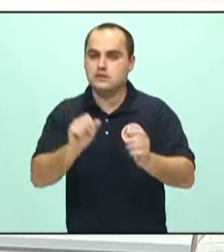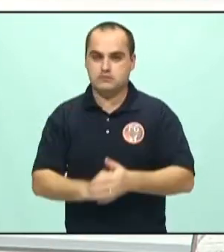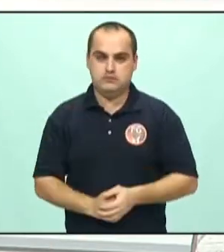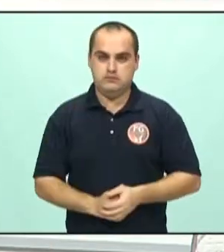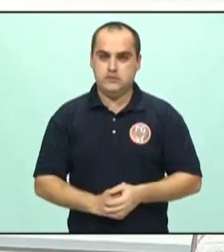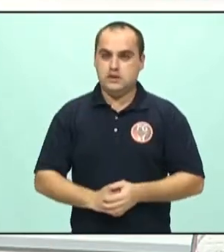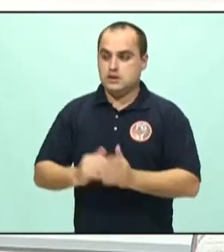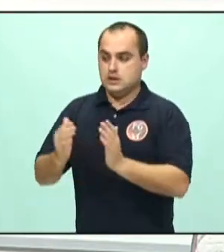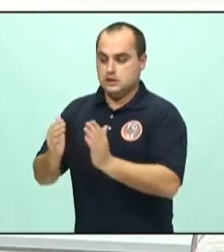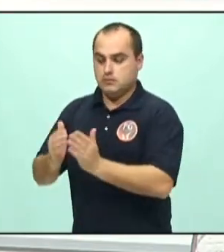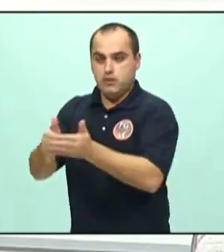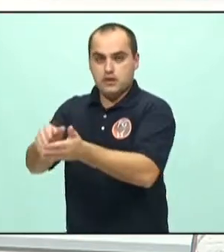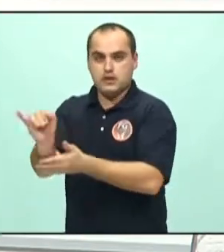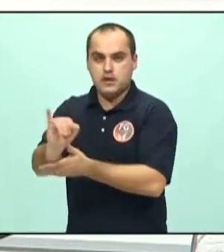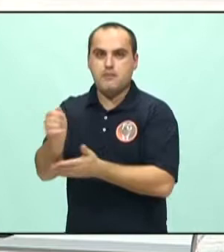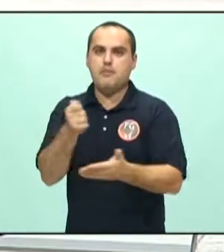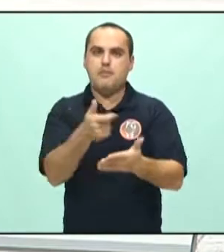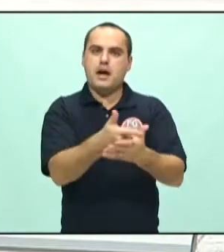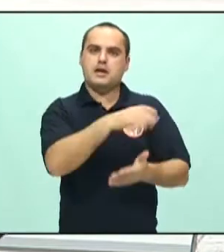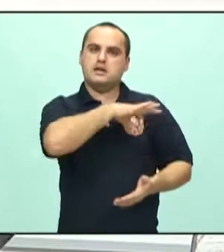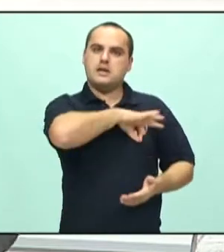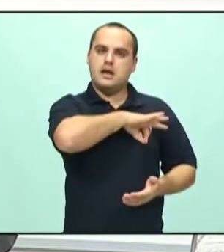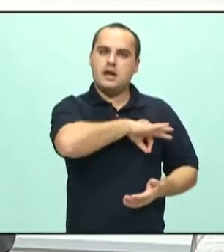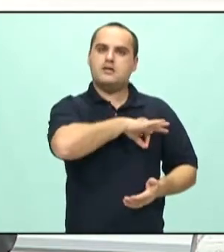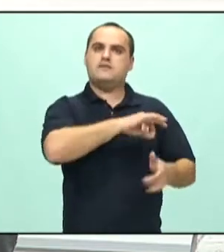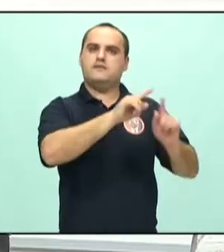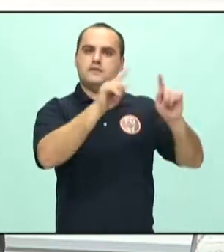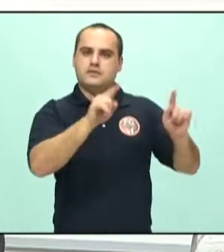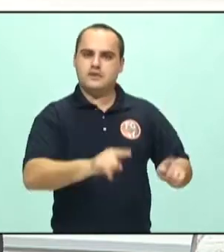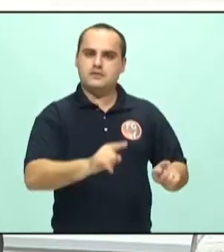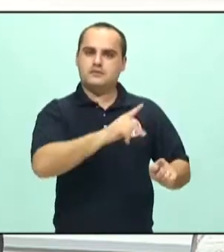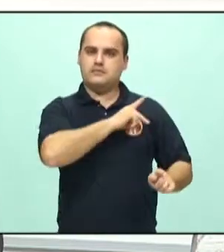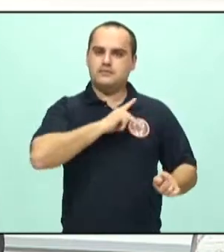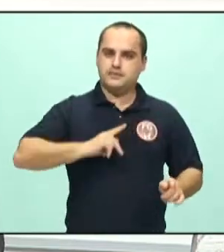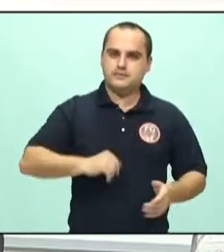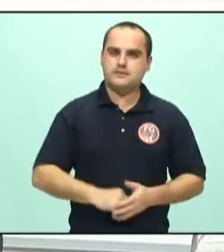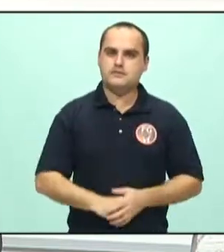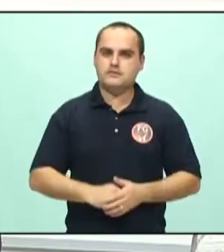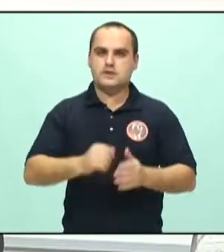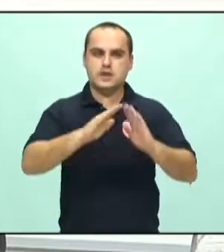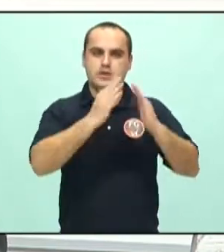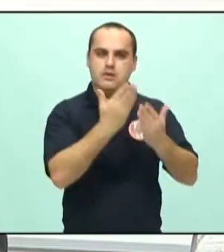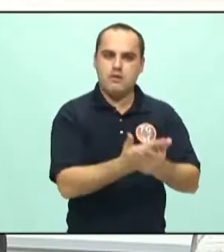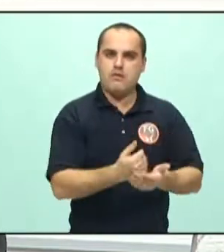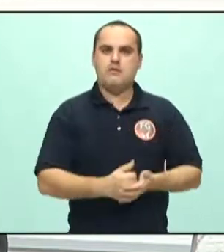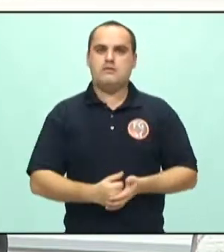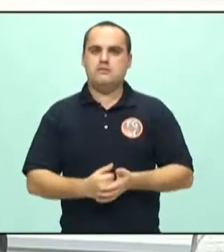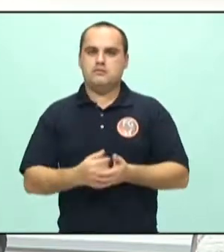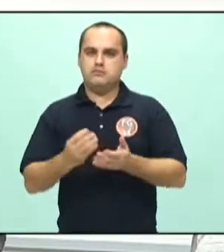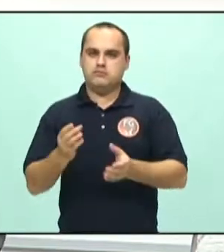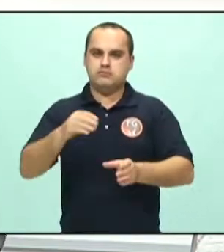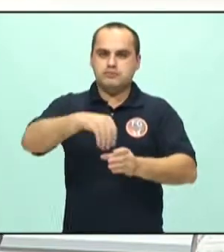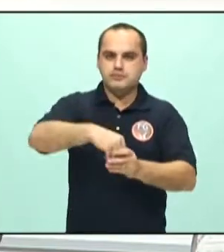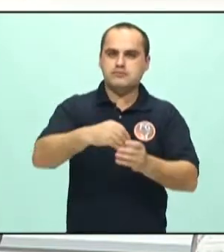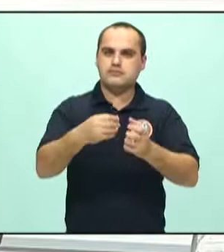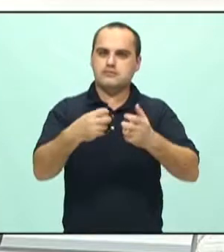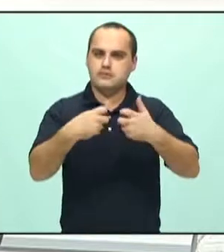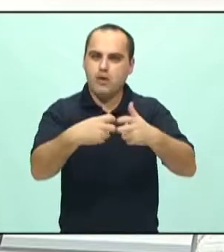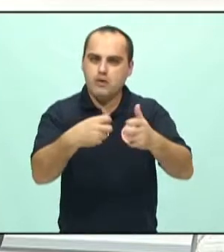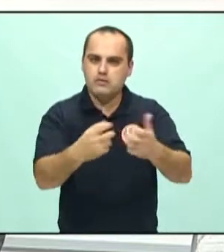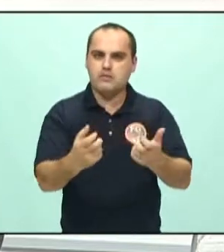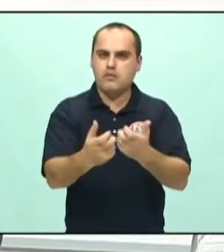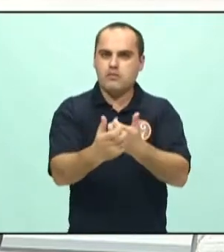as creches, né? Nós temos os recursos para investimento em mobilidade urbana, para investimento em transporte público. O Porto de Itajaí hoje